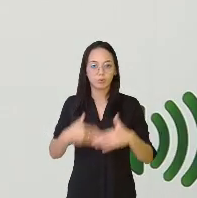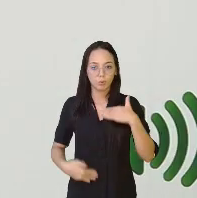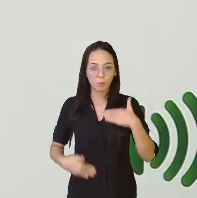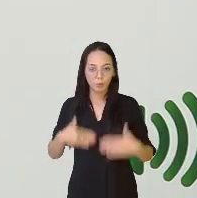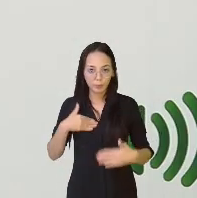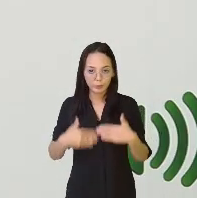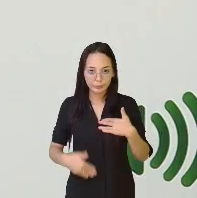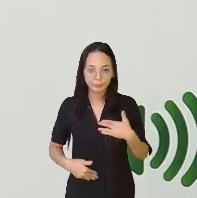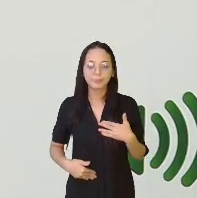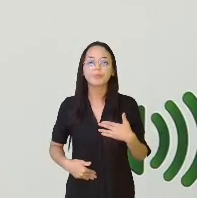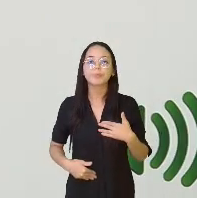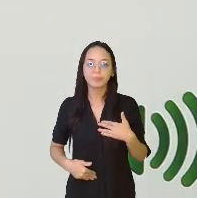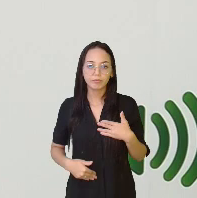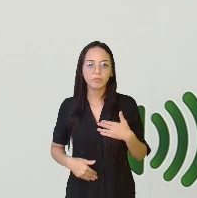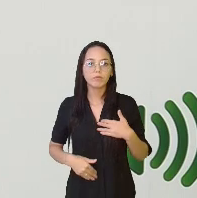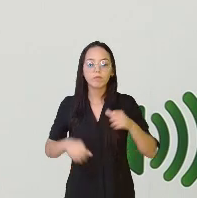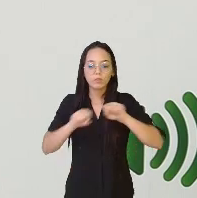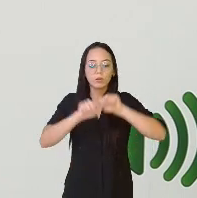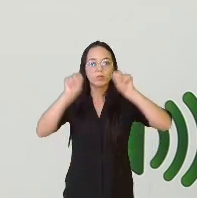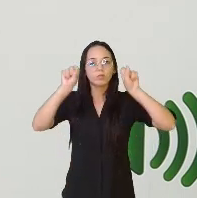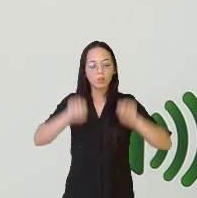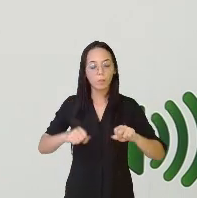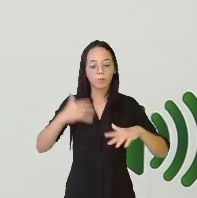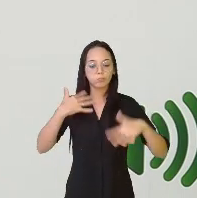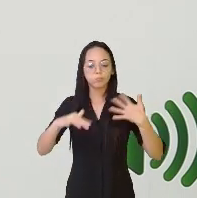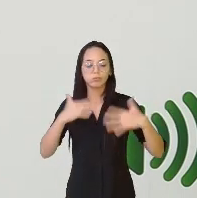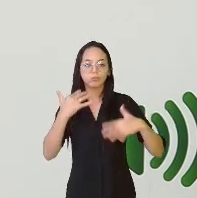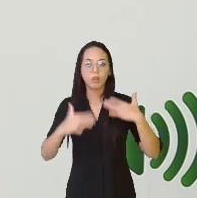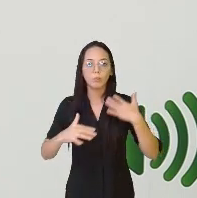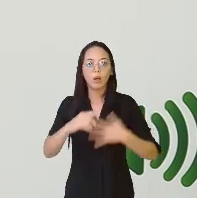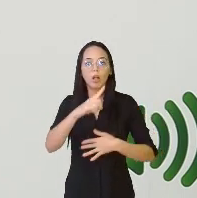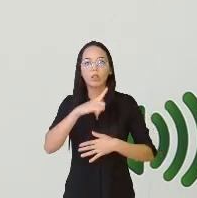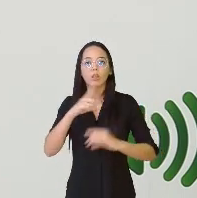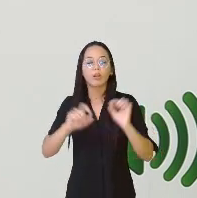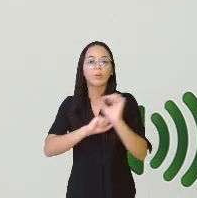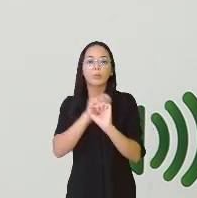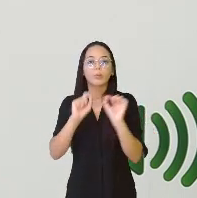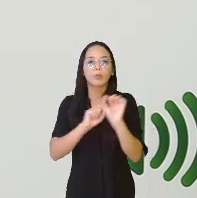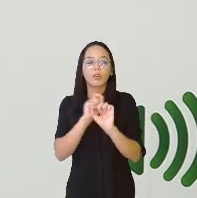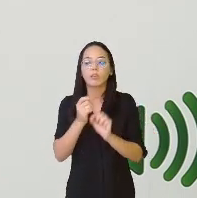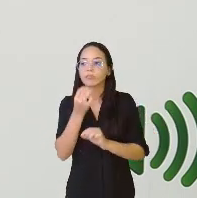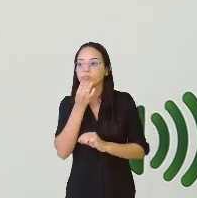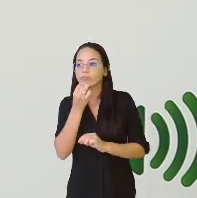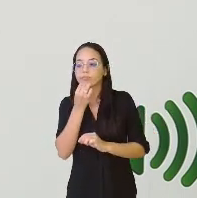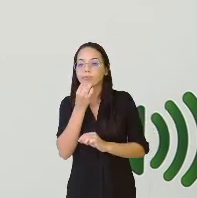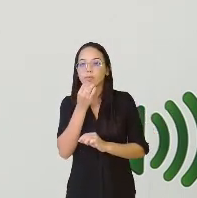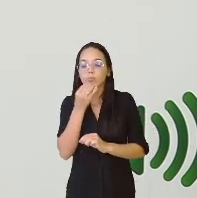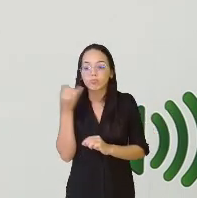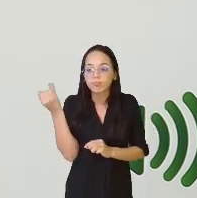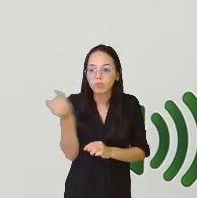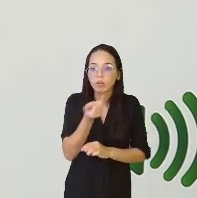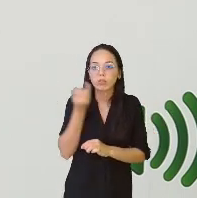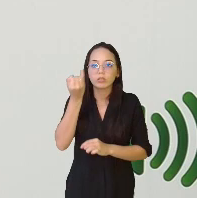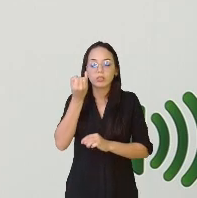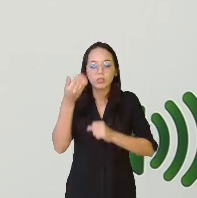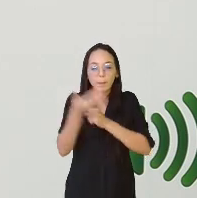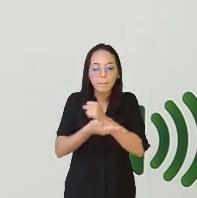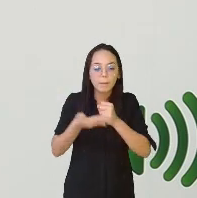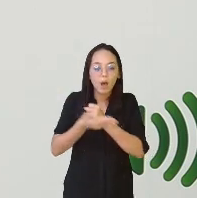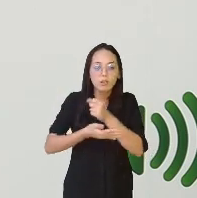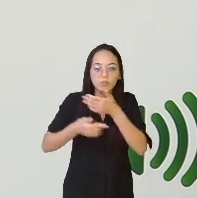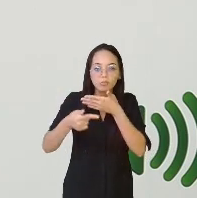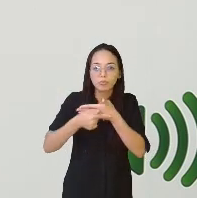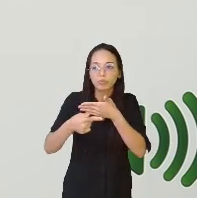tá? O sistema locomotor, ele tem como grande fundamento, como grande